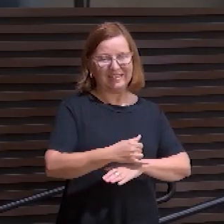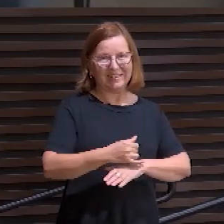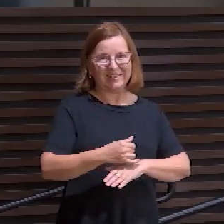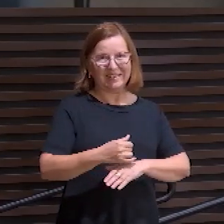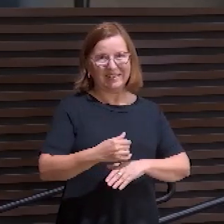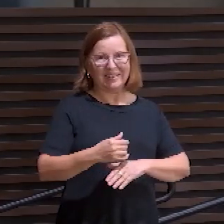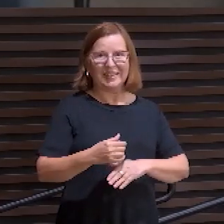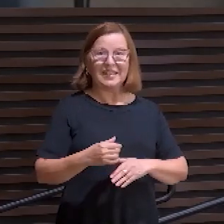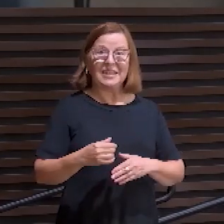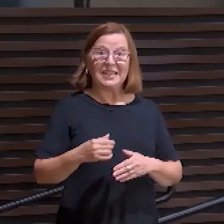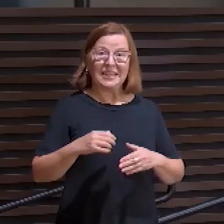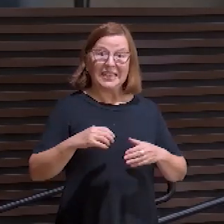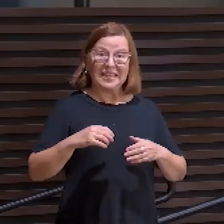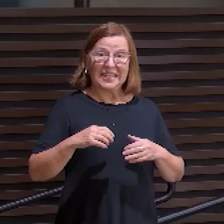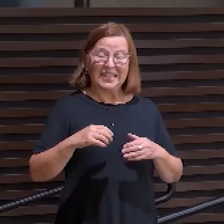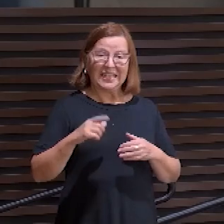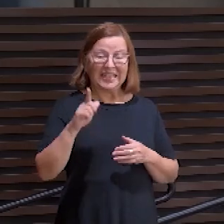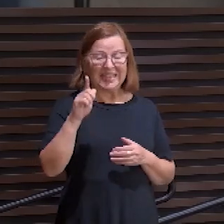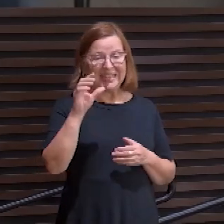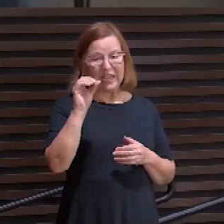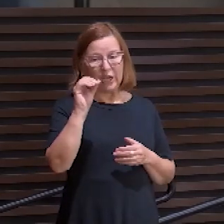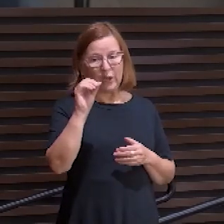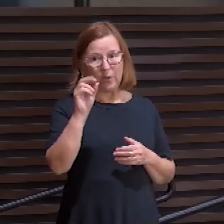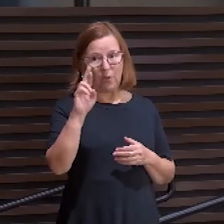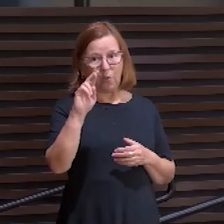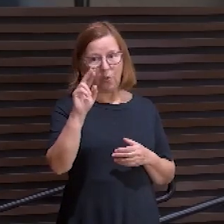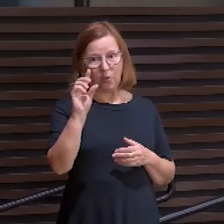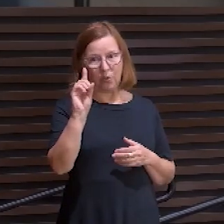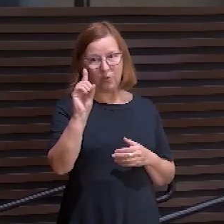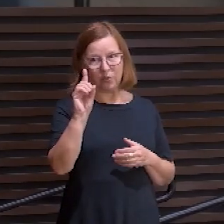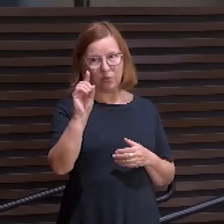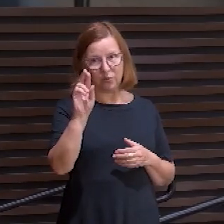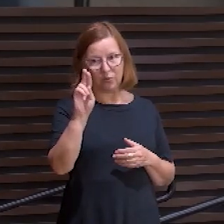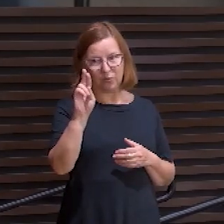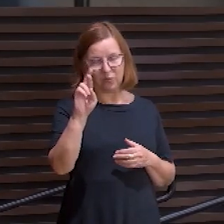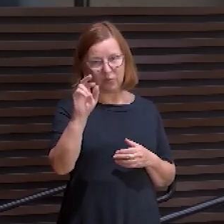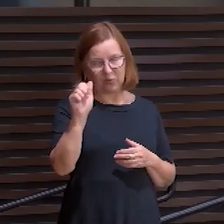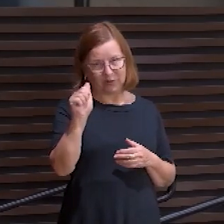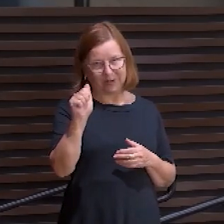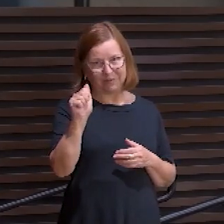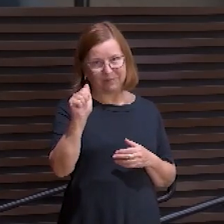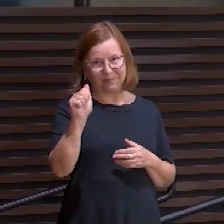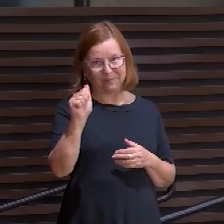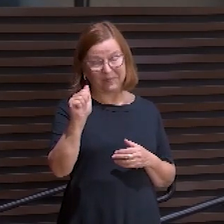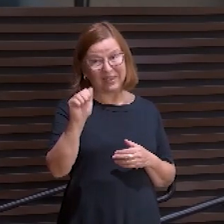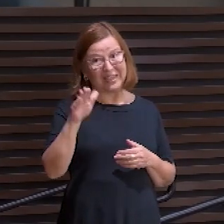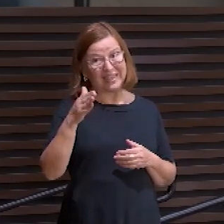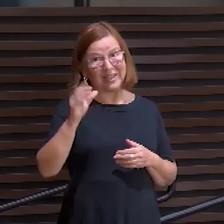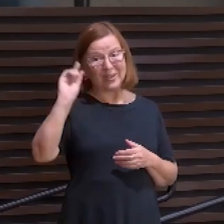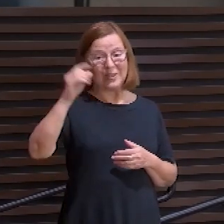e agradou-se o Senhor de Abel e da sua oferta.